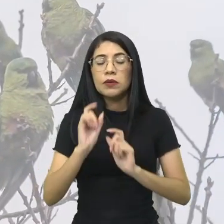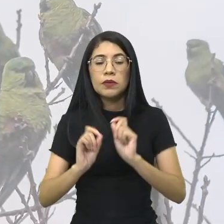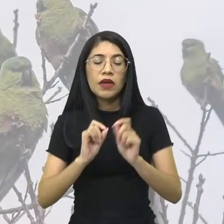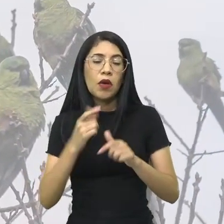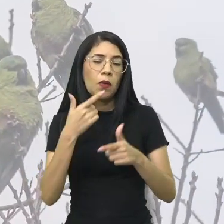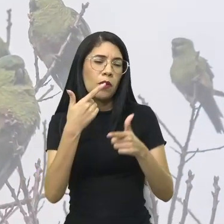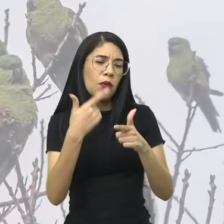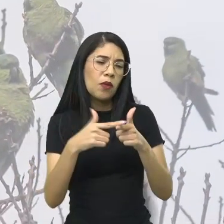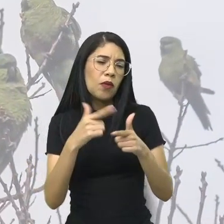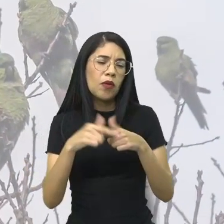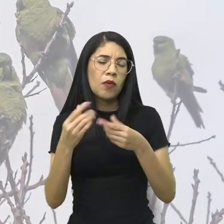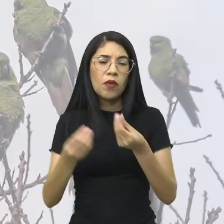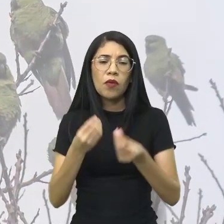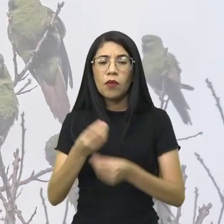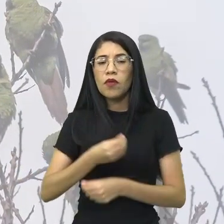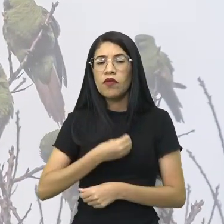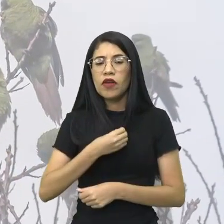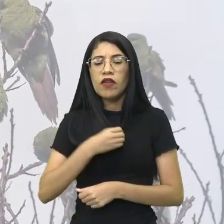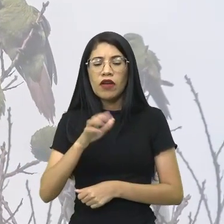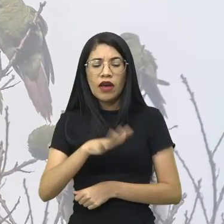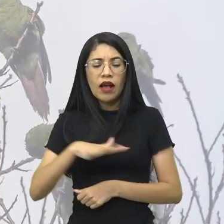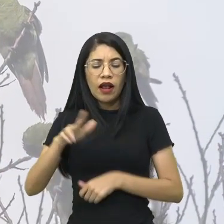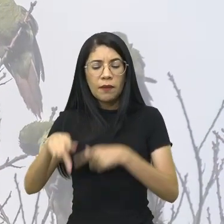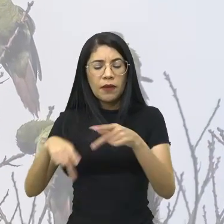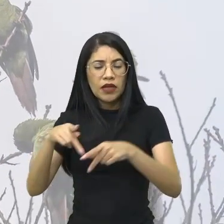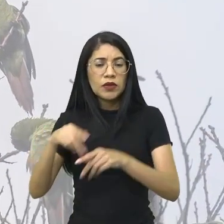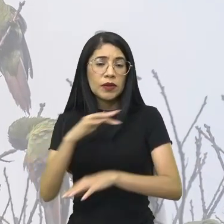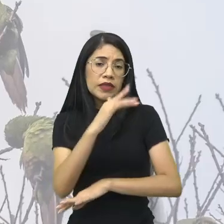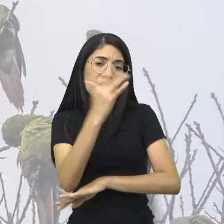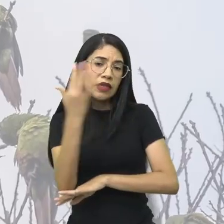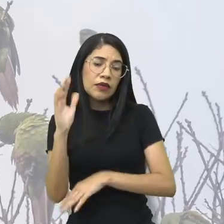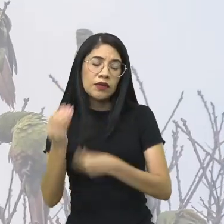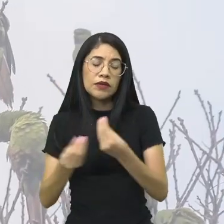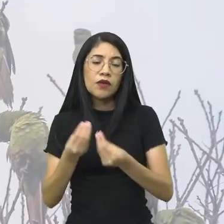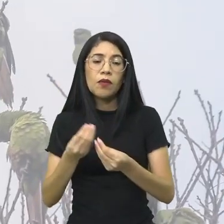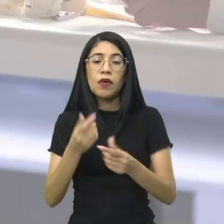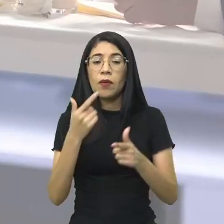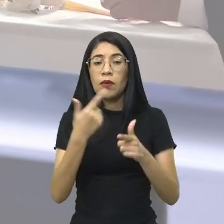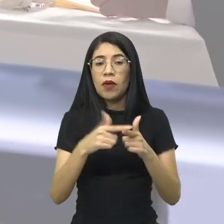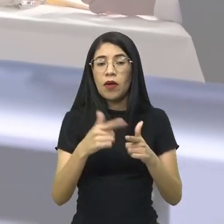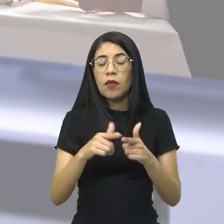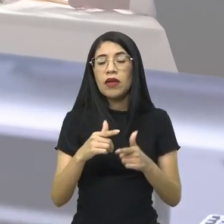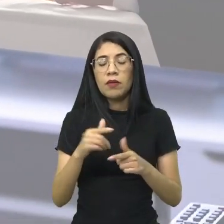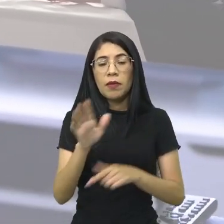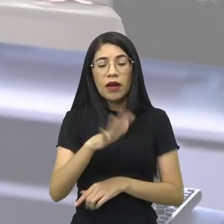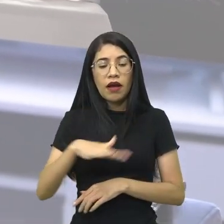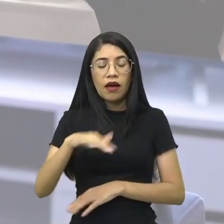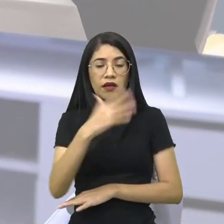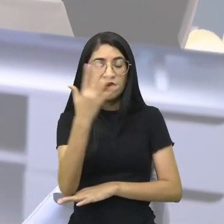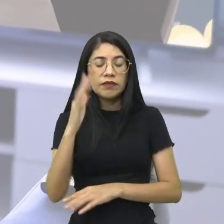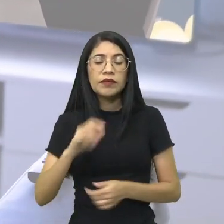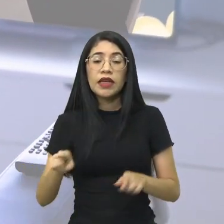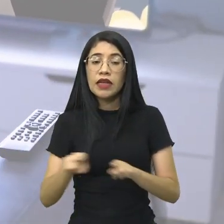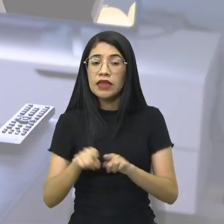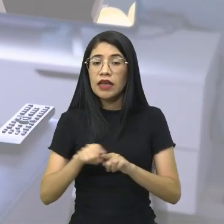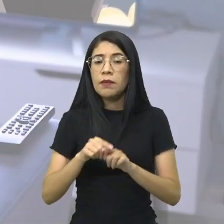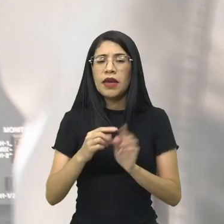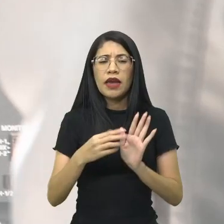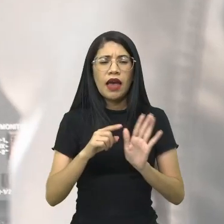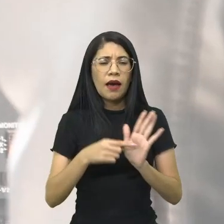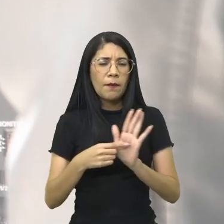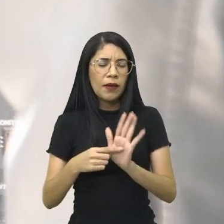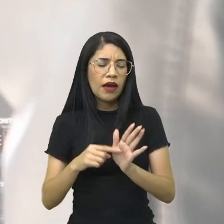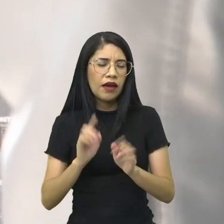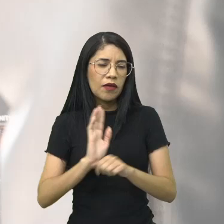problemática convivência entre a civilização e a natureza, com prejuízo para esta última. Também nesse ano, cenas da minissérie Dois